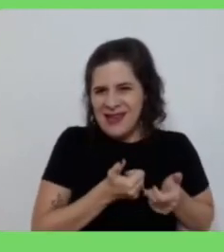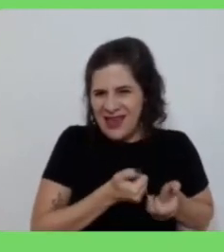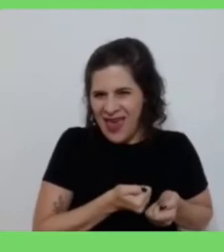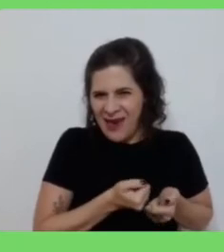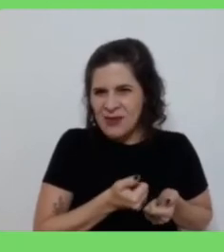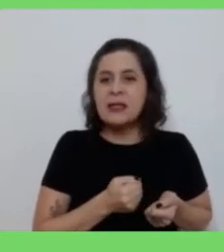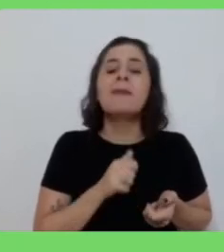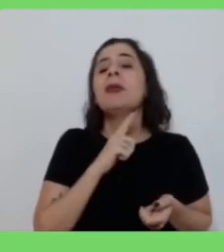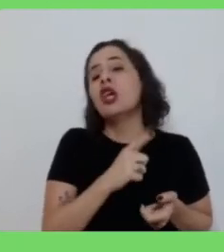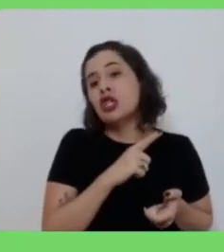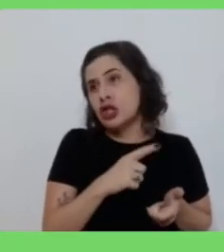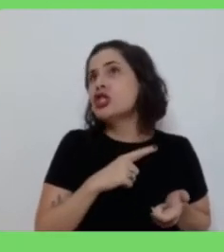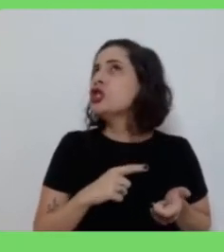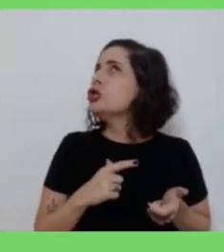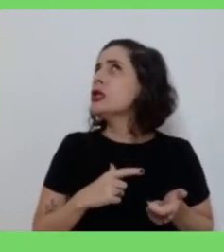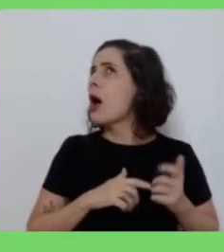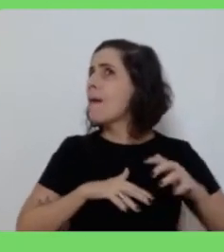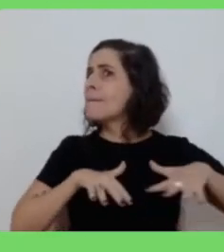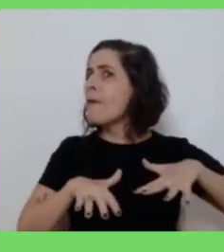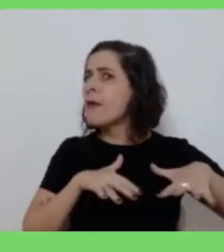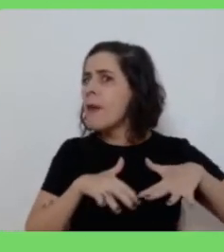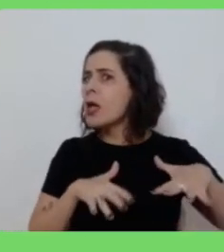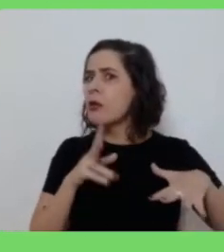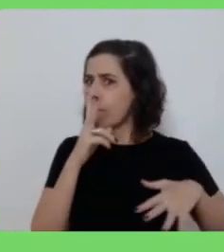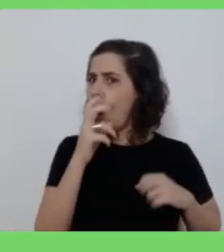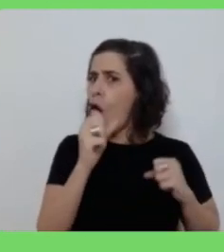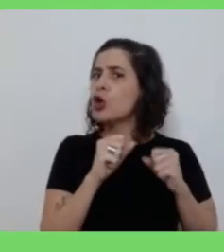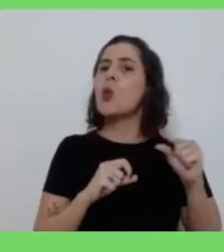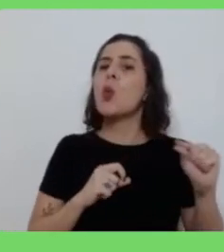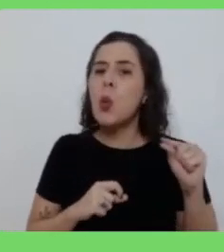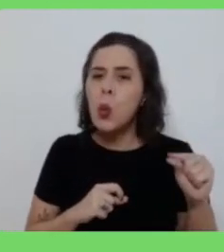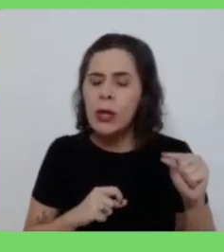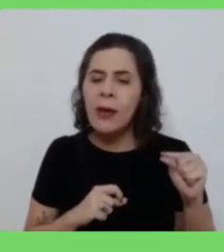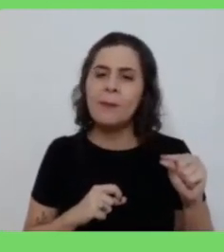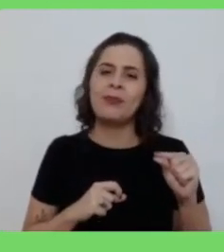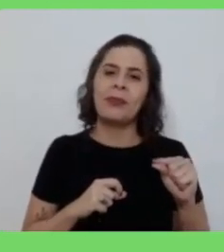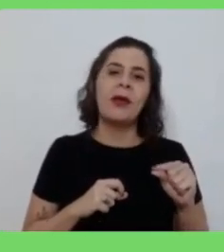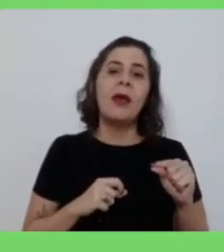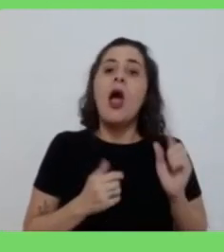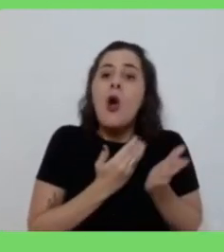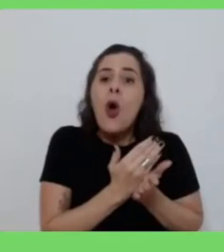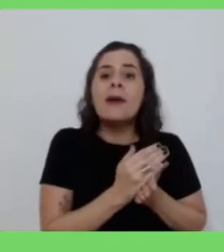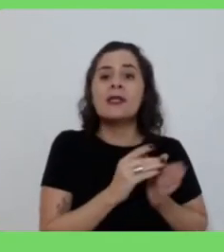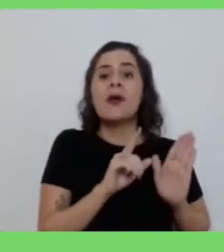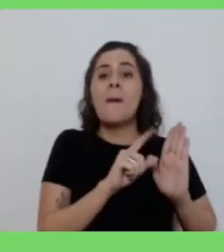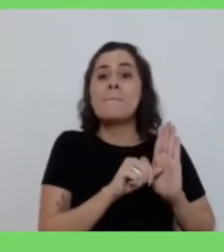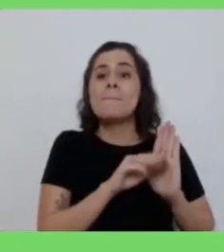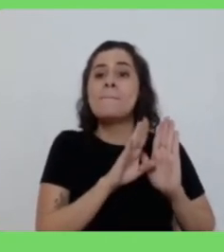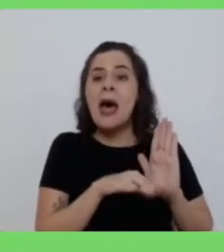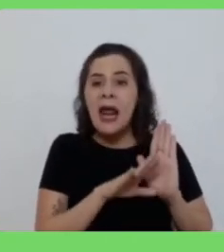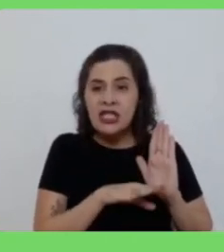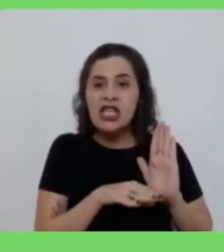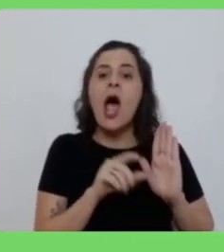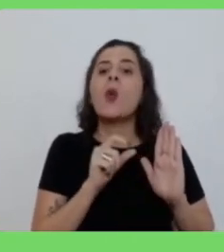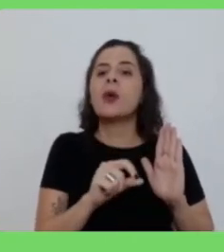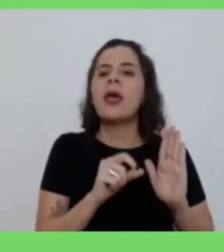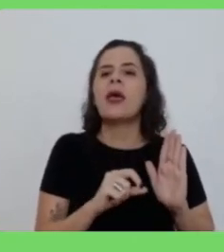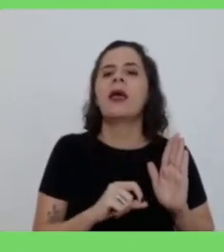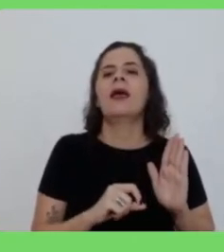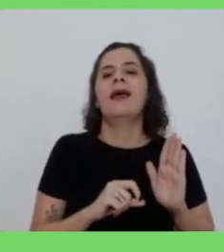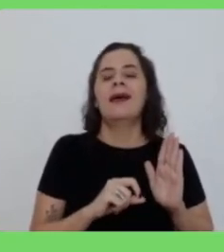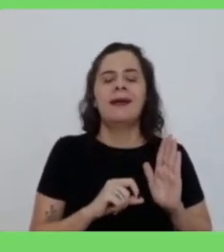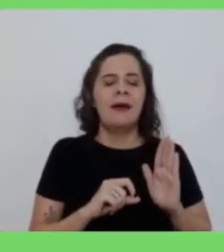tendo um movimento maior nessa época gente que foi justamente o barateamento dos motores gráficos né Erica era extremamente